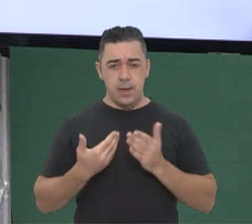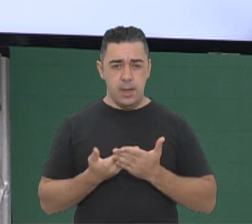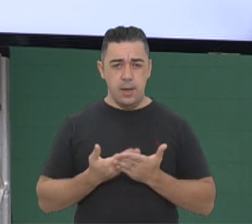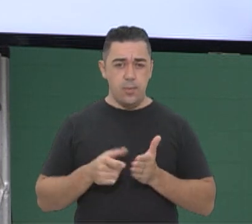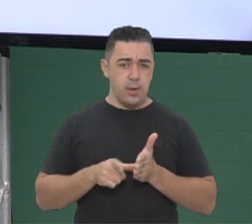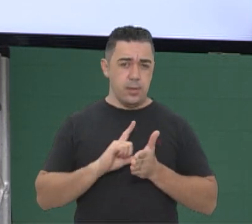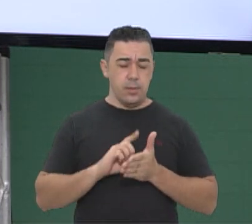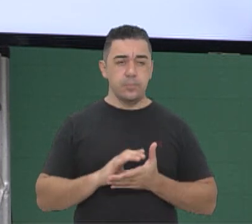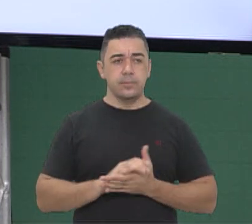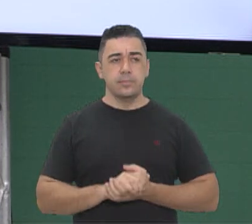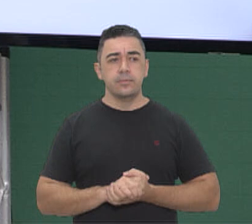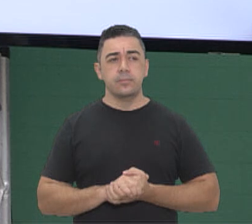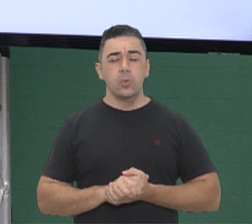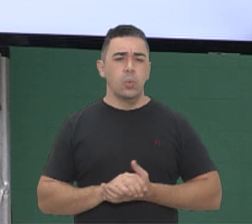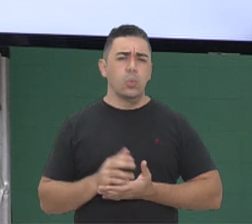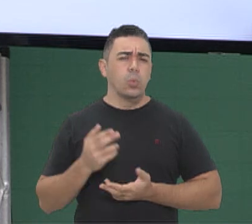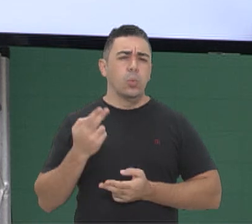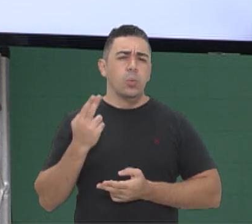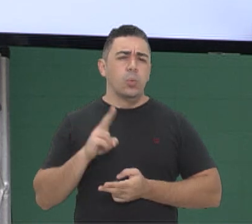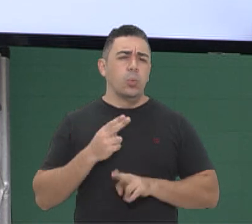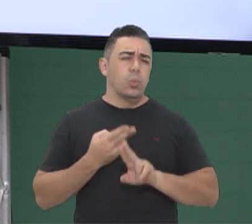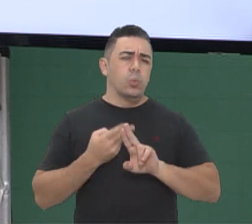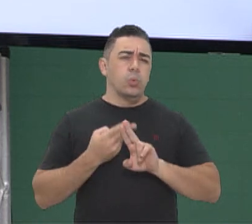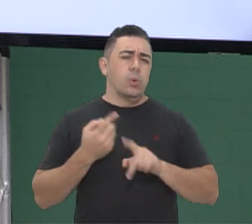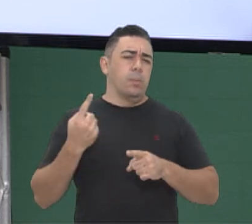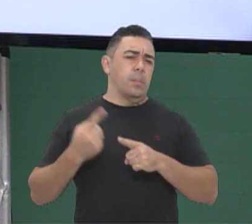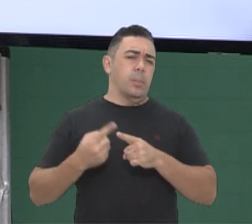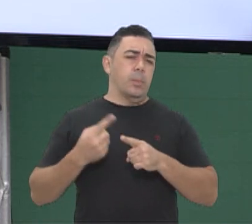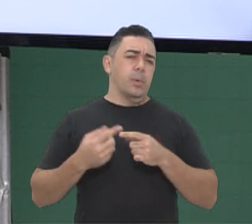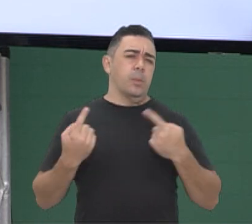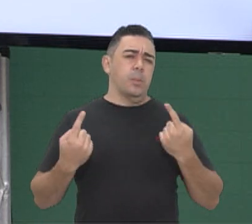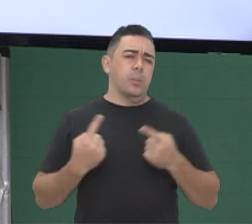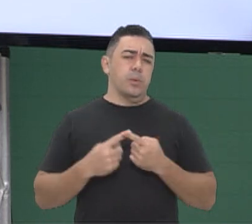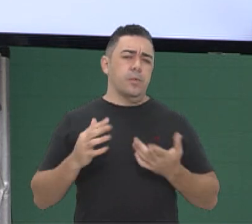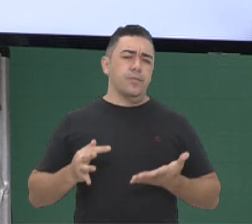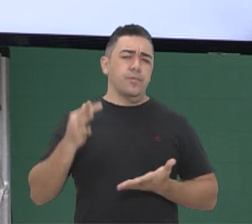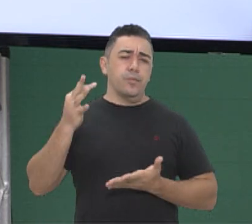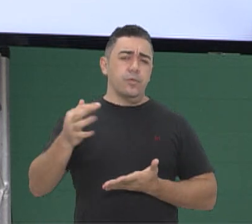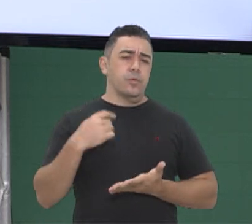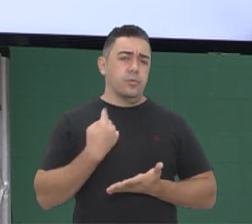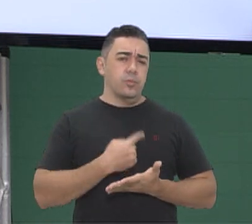anterior. Usamos para quê? Qual é a finalidade do futuro para